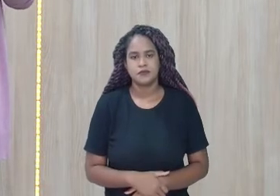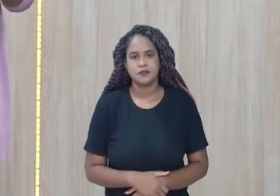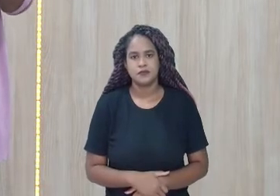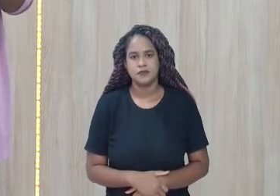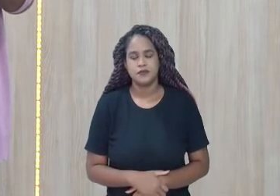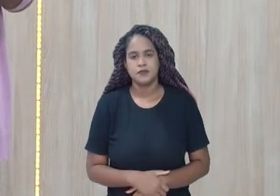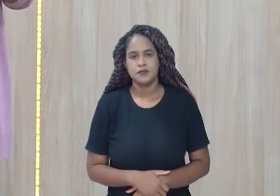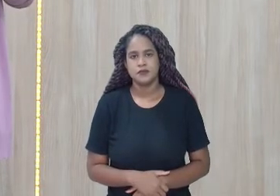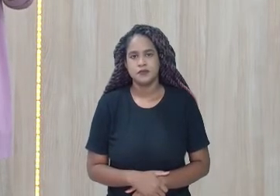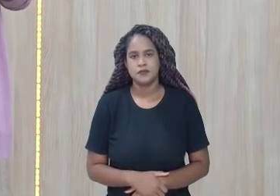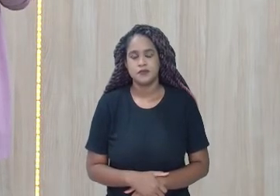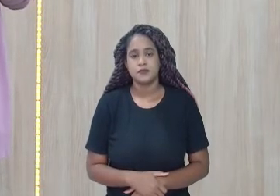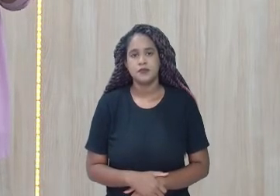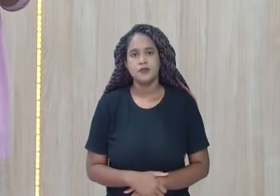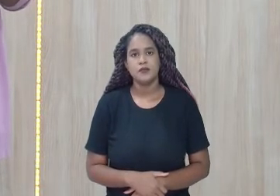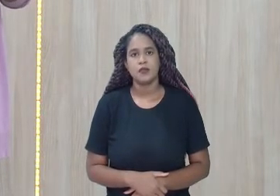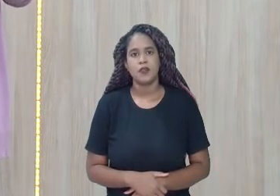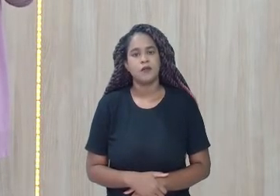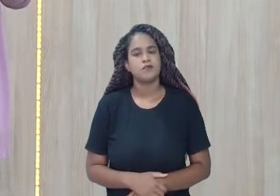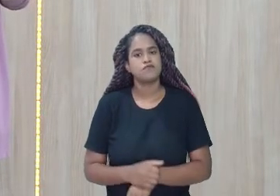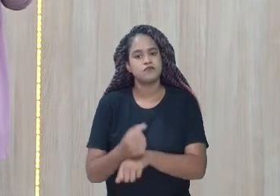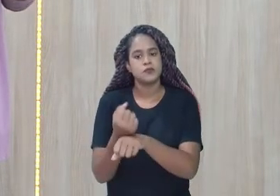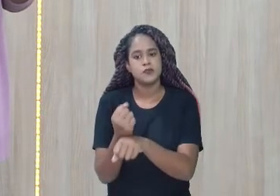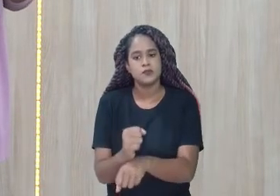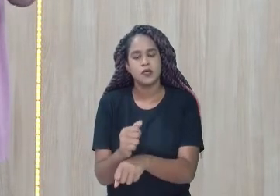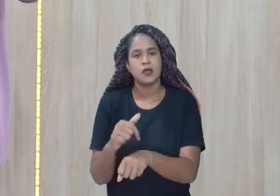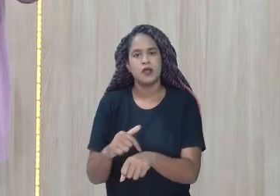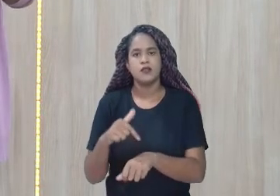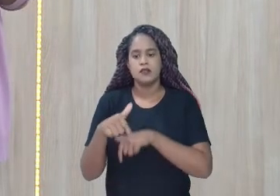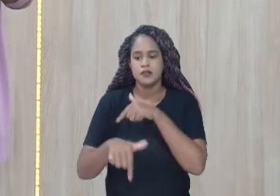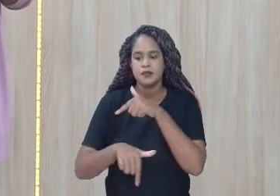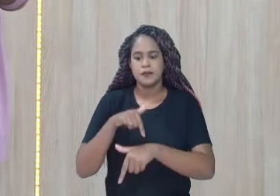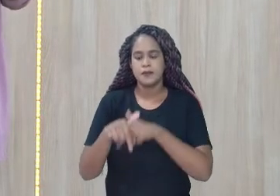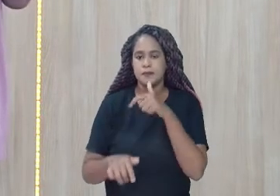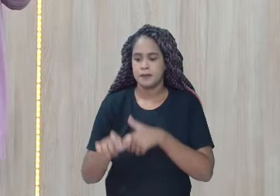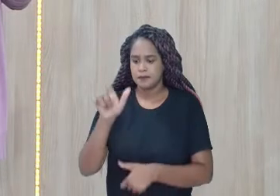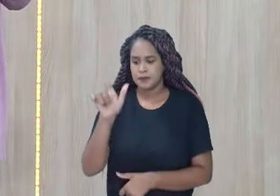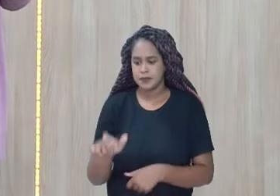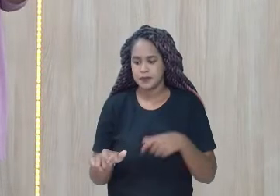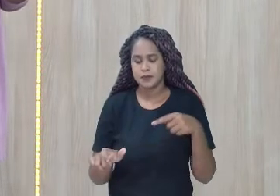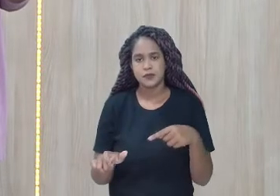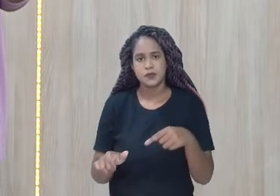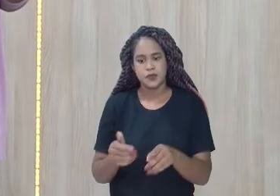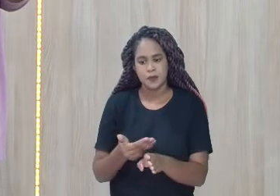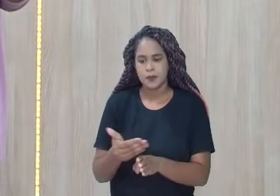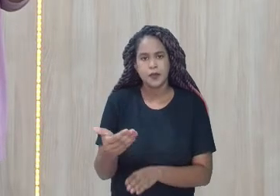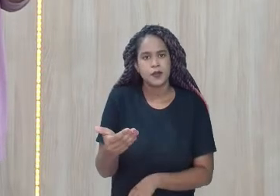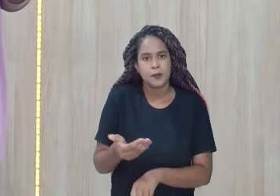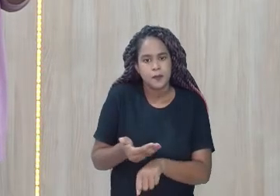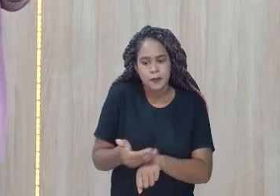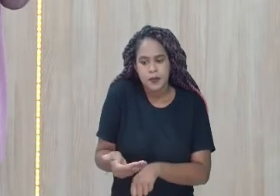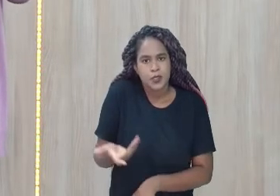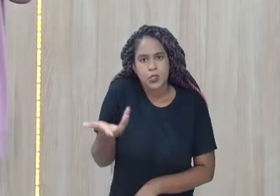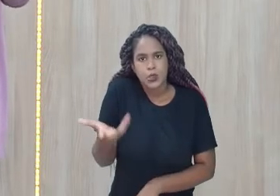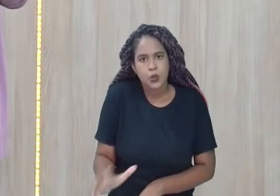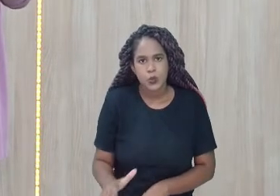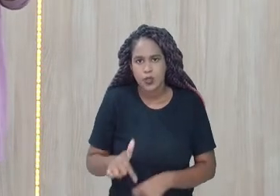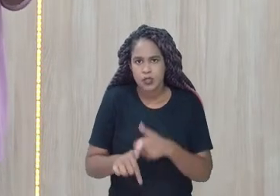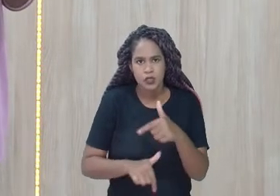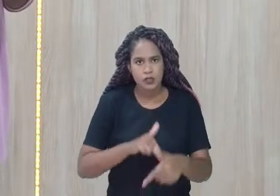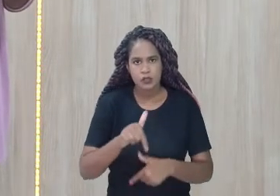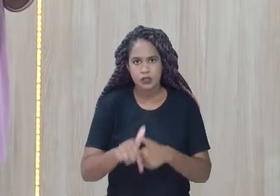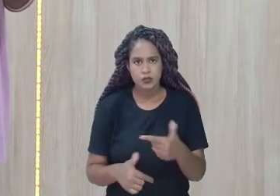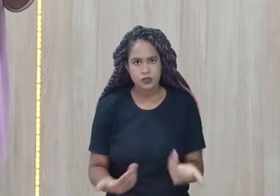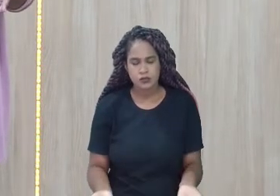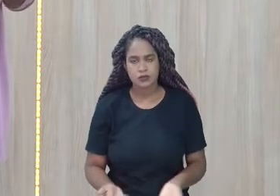mão de obra para trabalhos que o homem branco não queria fazer no processo da escravidão, quando os corpos